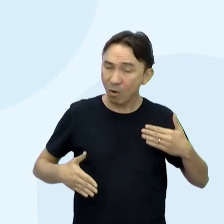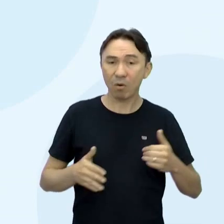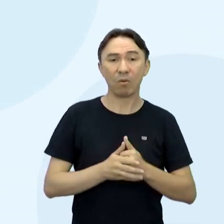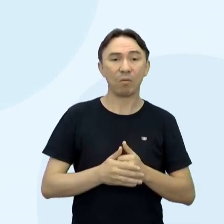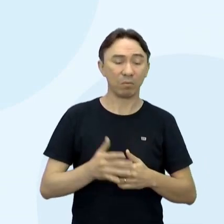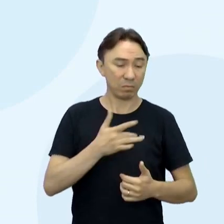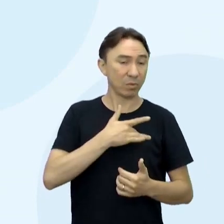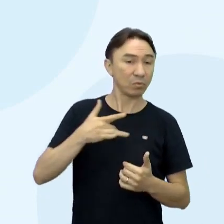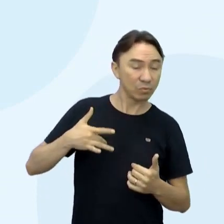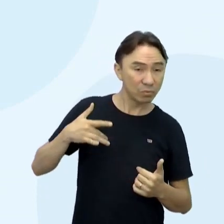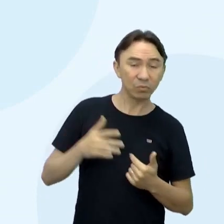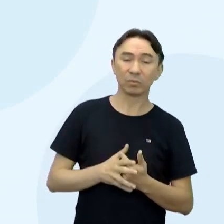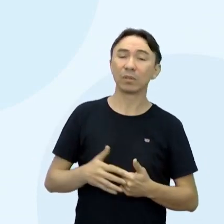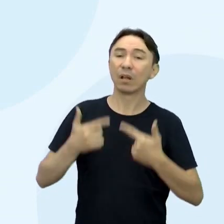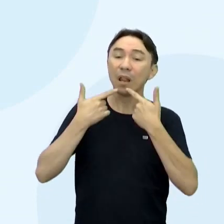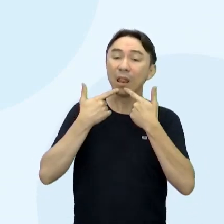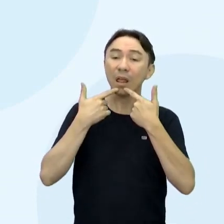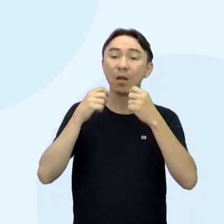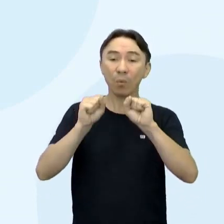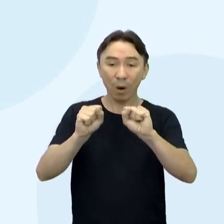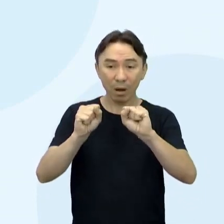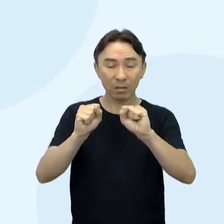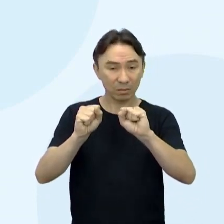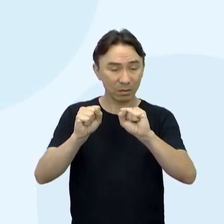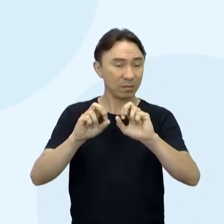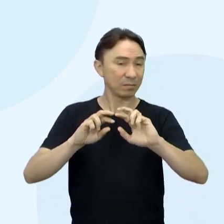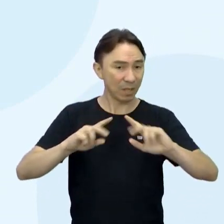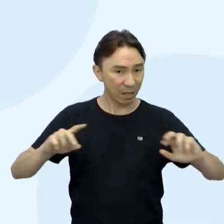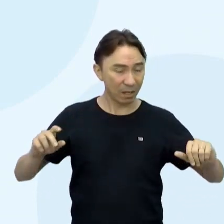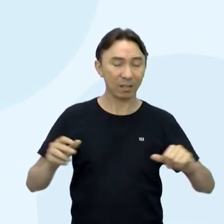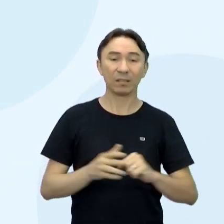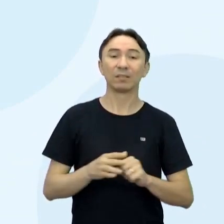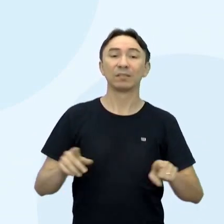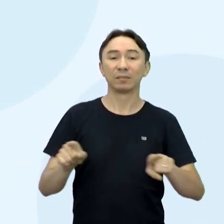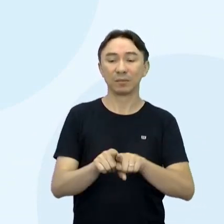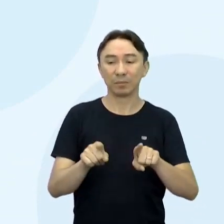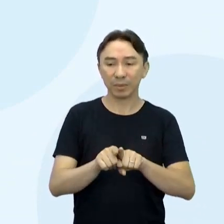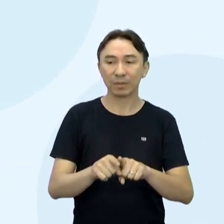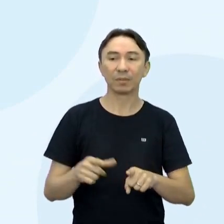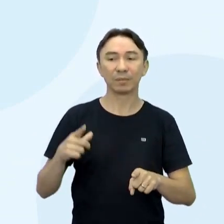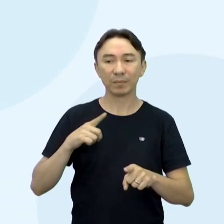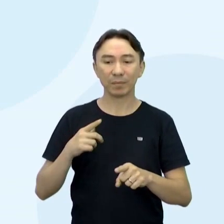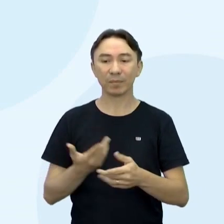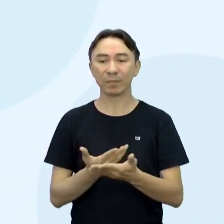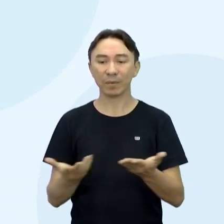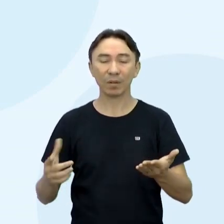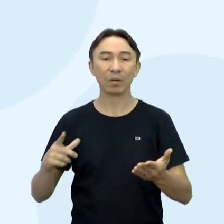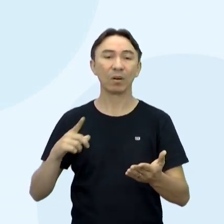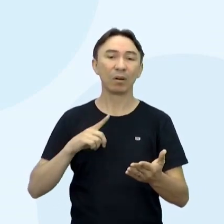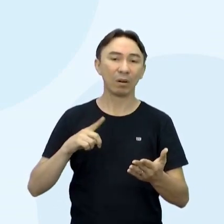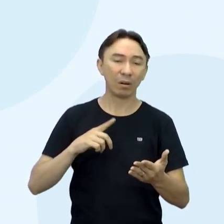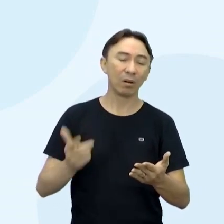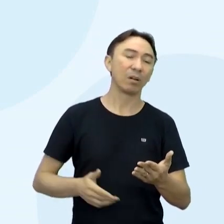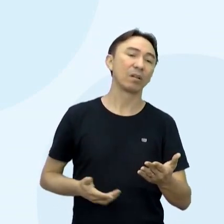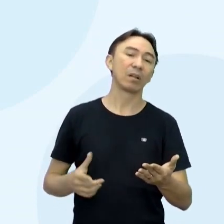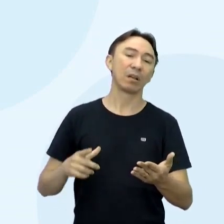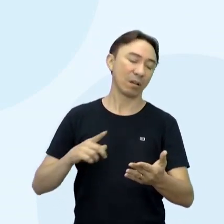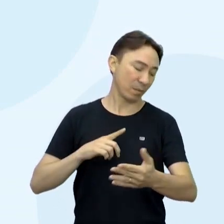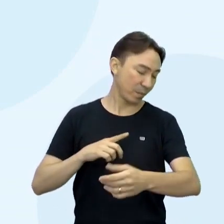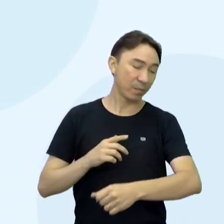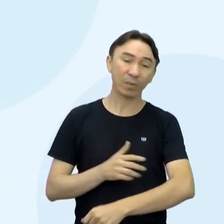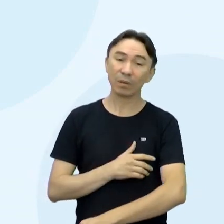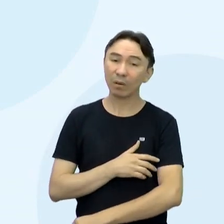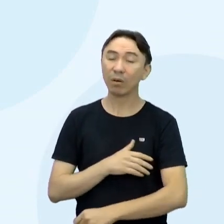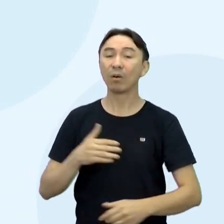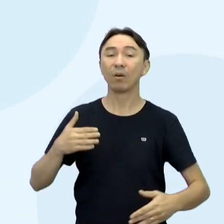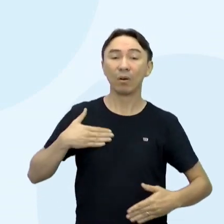maneira geral, os corpos em movimento, que dá o título, né, do nosso aprofundamento, e